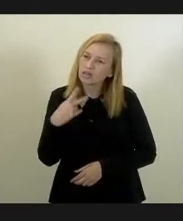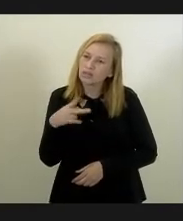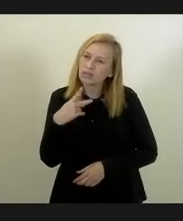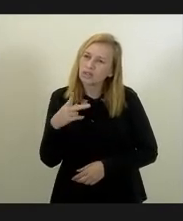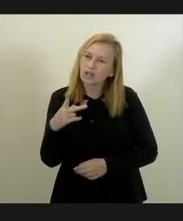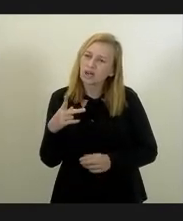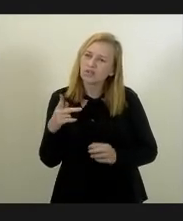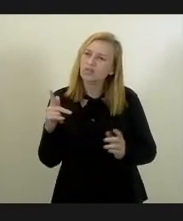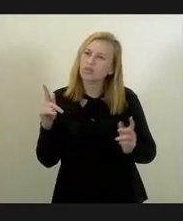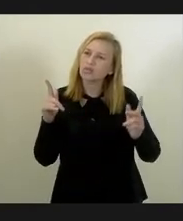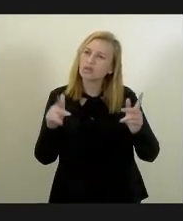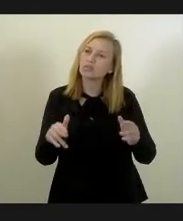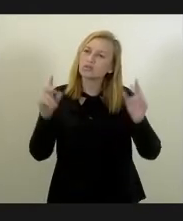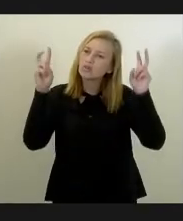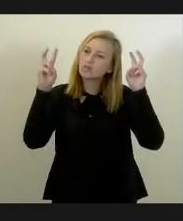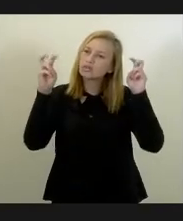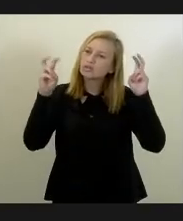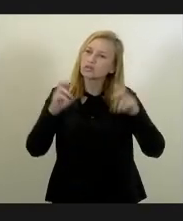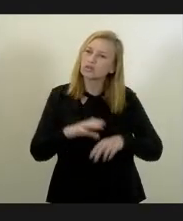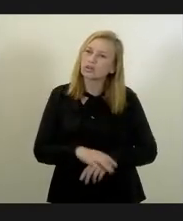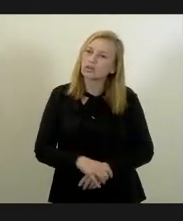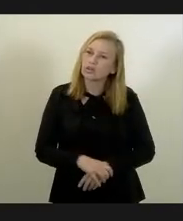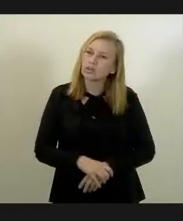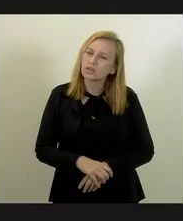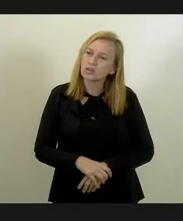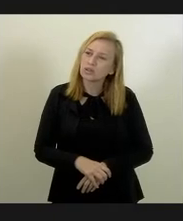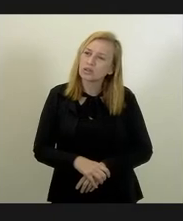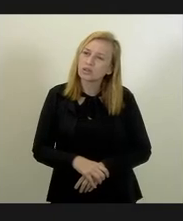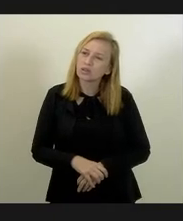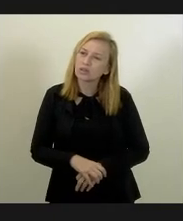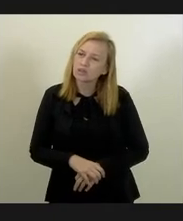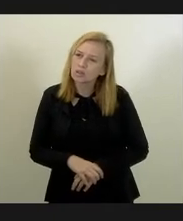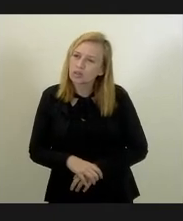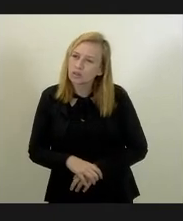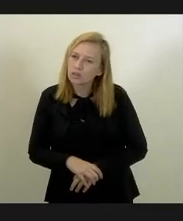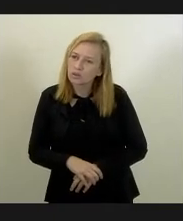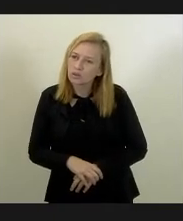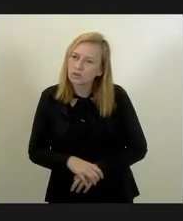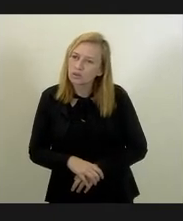mesma questão, que era a gente garantir, né,